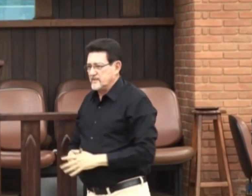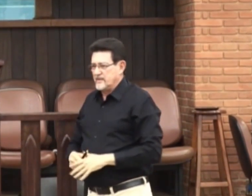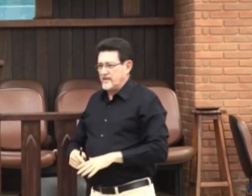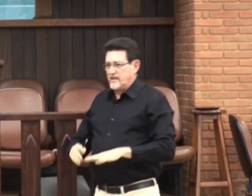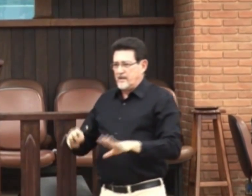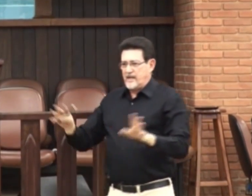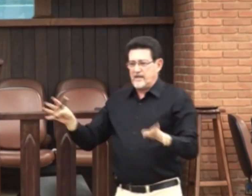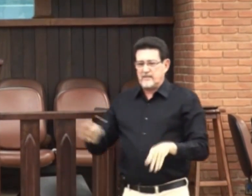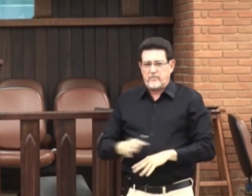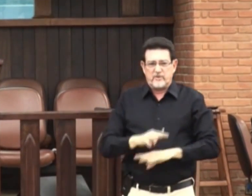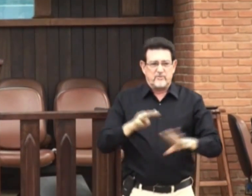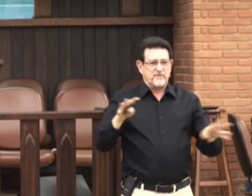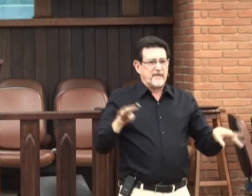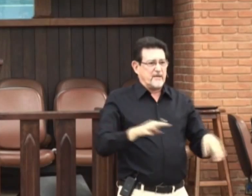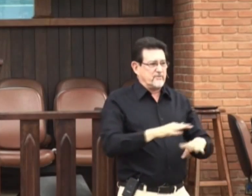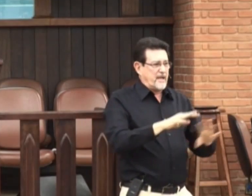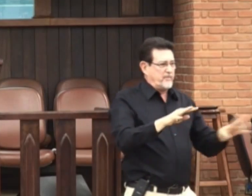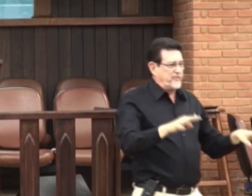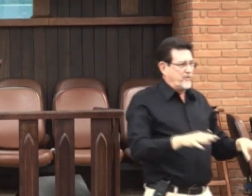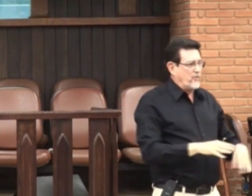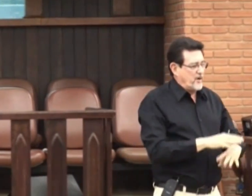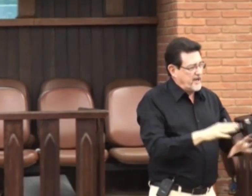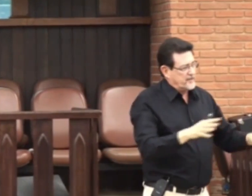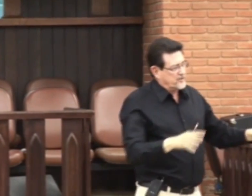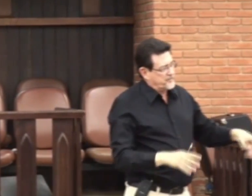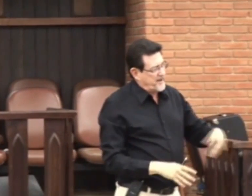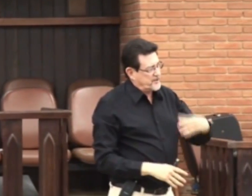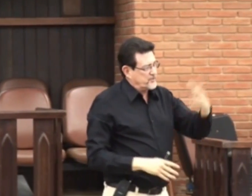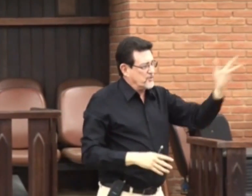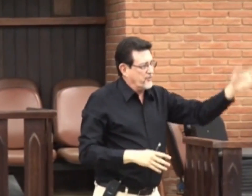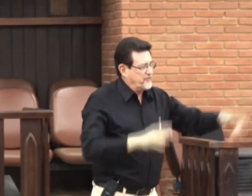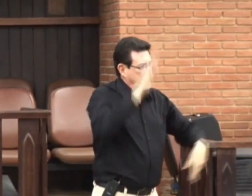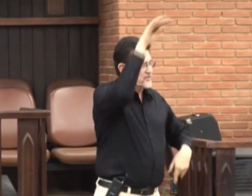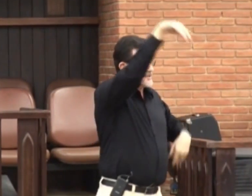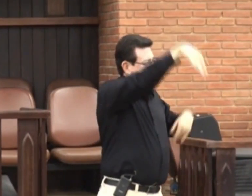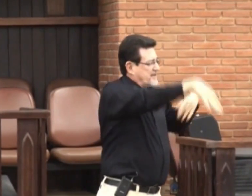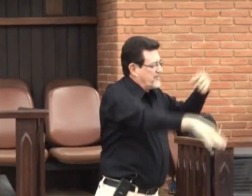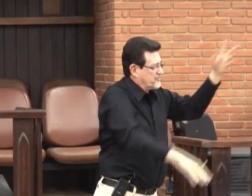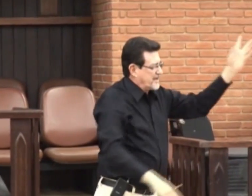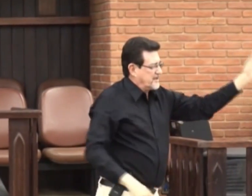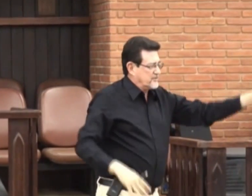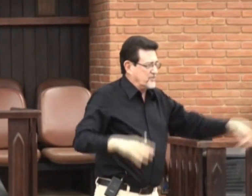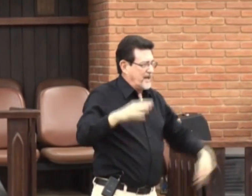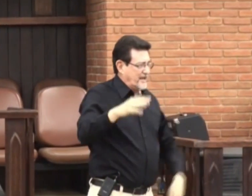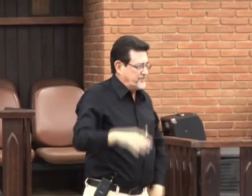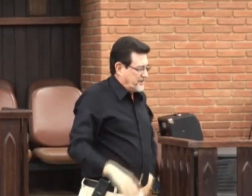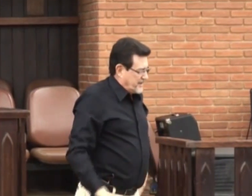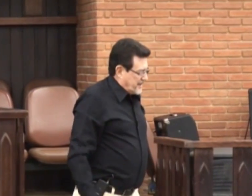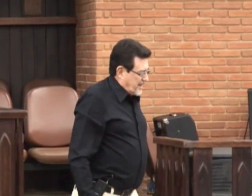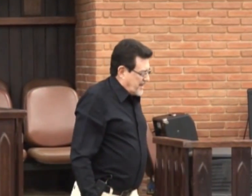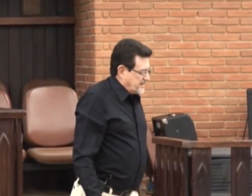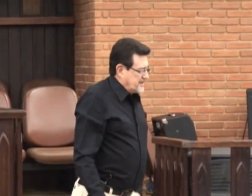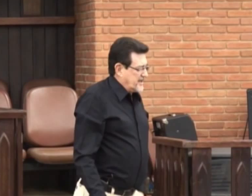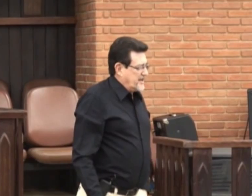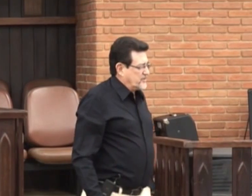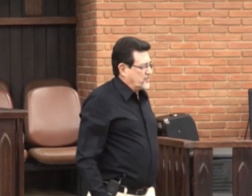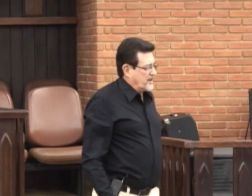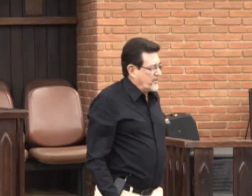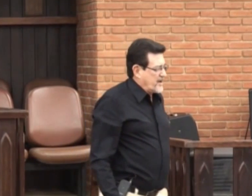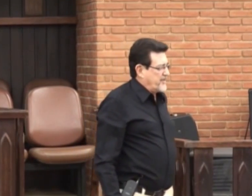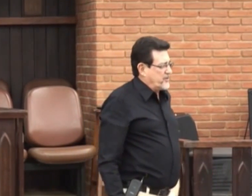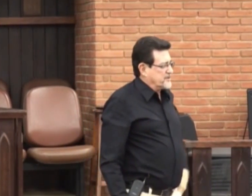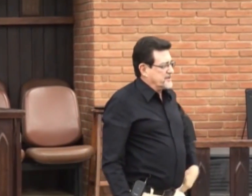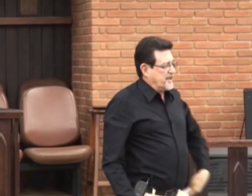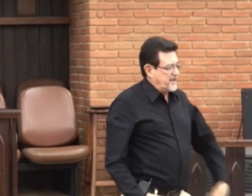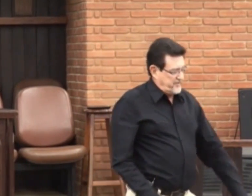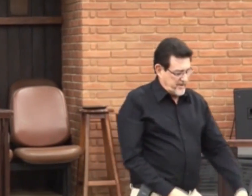embora. Ele, depois de um certo tempo, ficou olhando os peixes, os golfinhos que estavam nadando do lado. Aí ele entrou